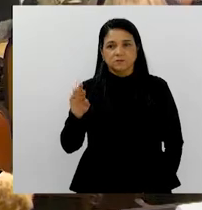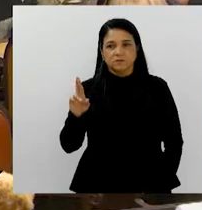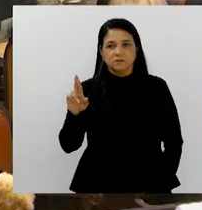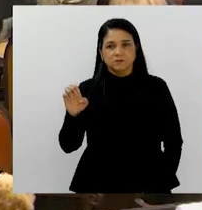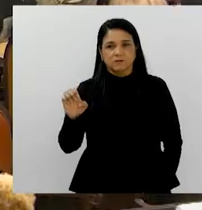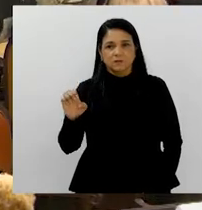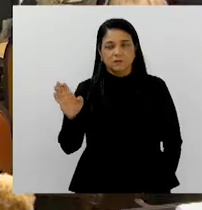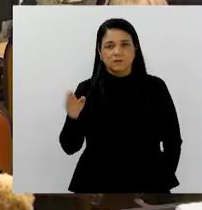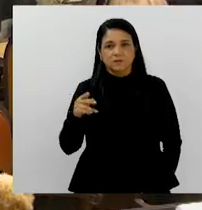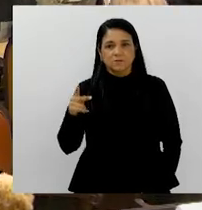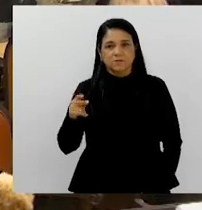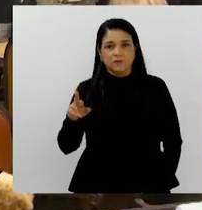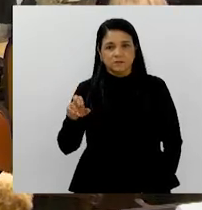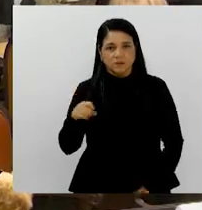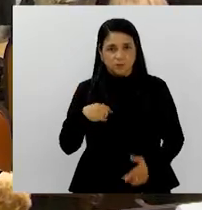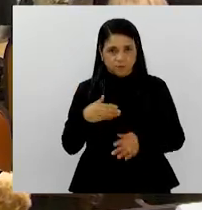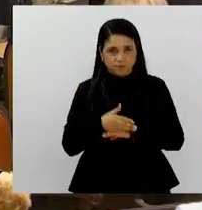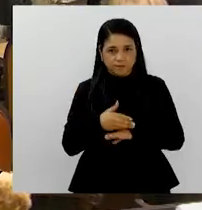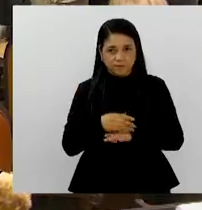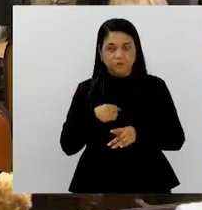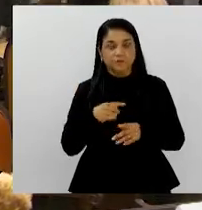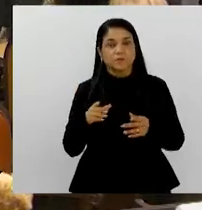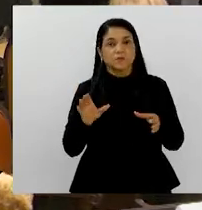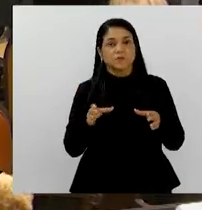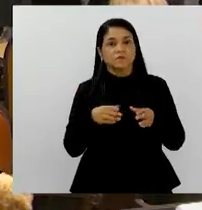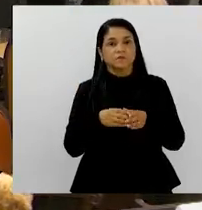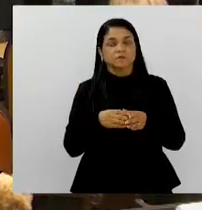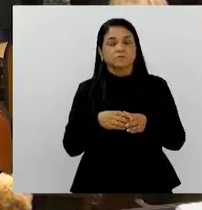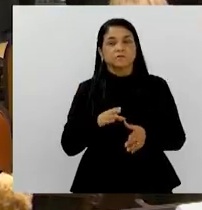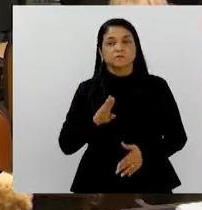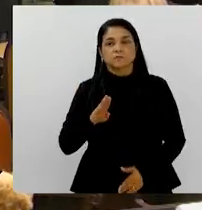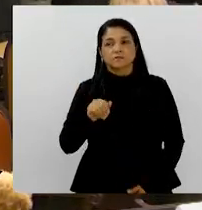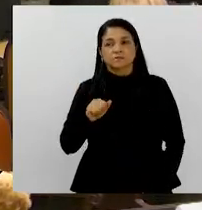Próximo agraciado, Batalha do Coliseu.